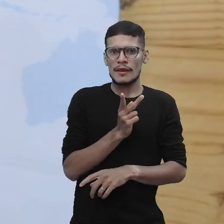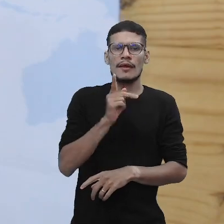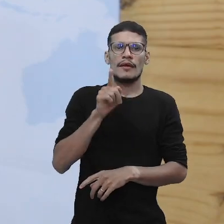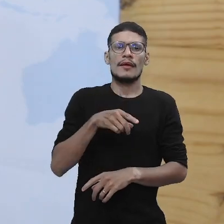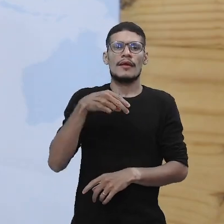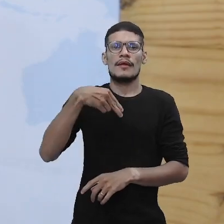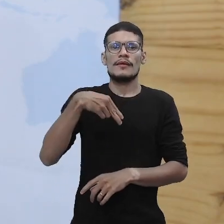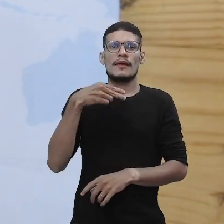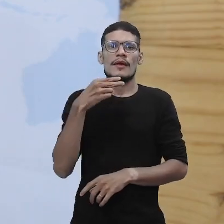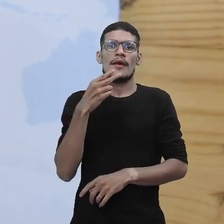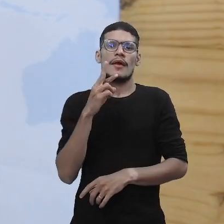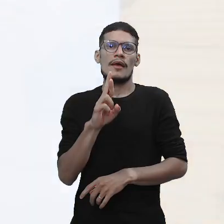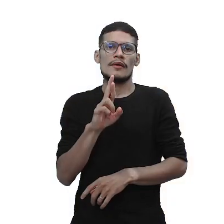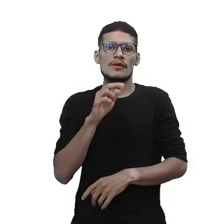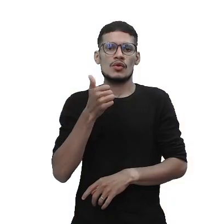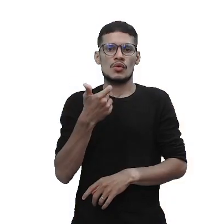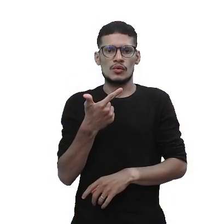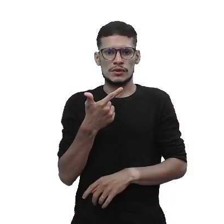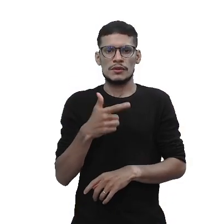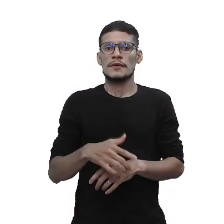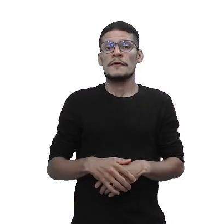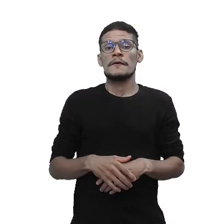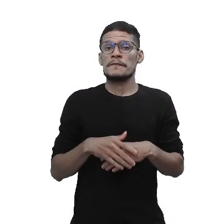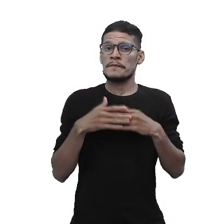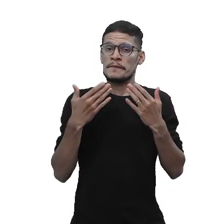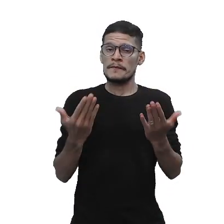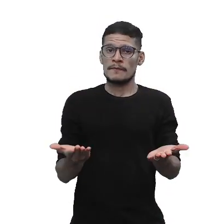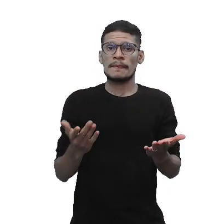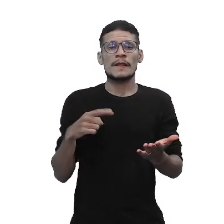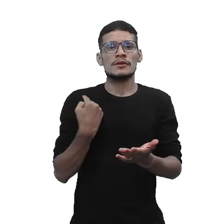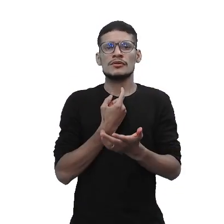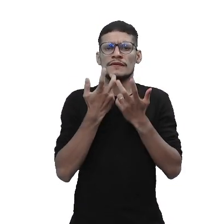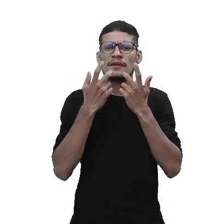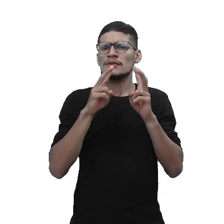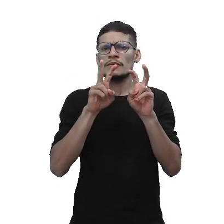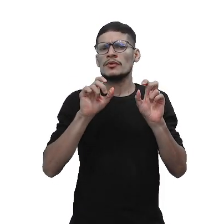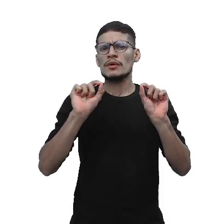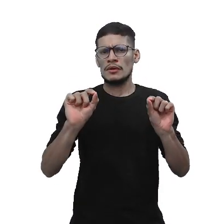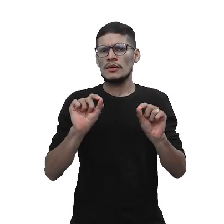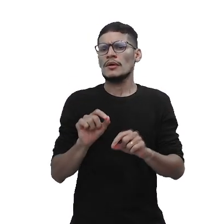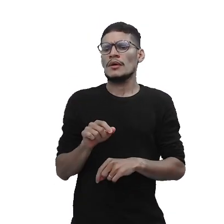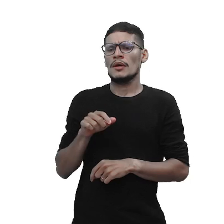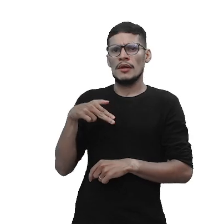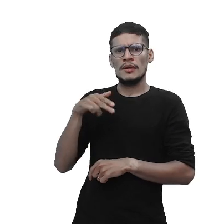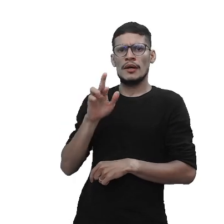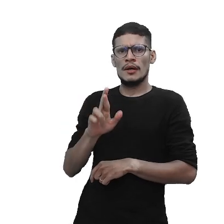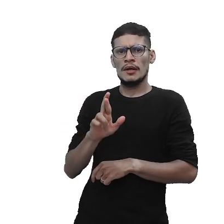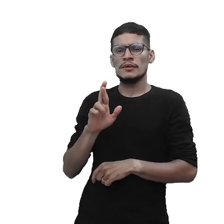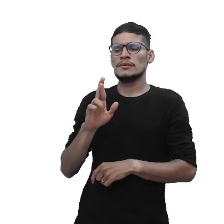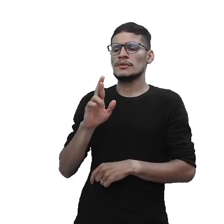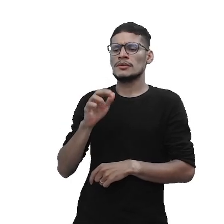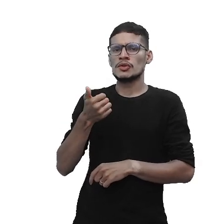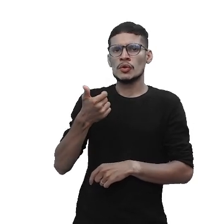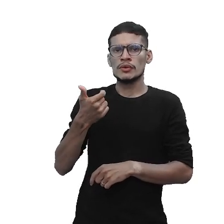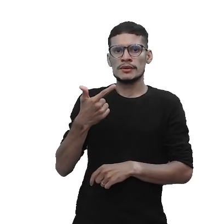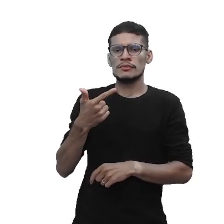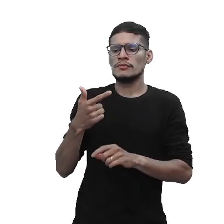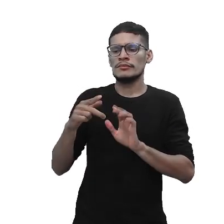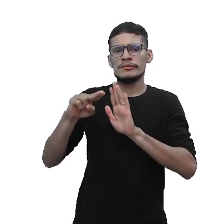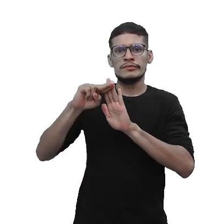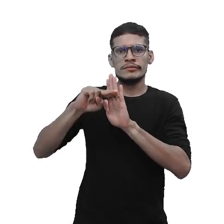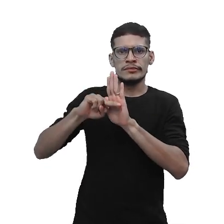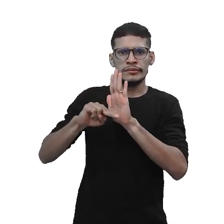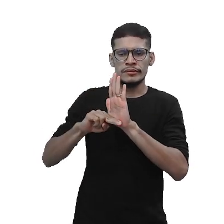NR12. E aí a gente vai falar o seguinte, que essa norma NR12, ela traz os requisitos